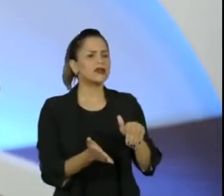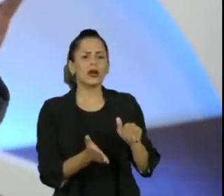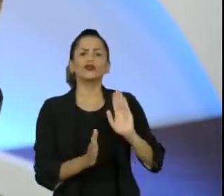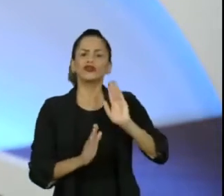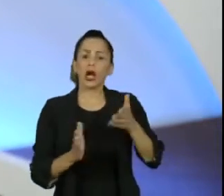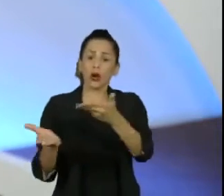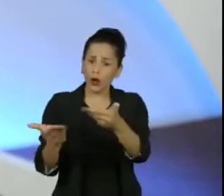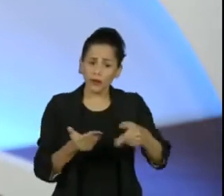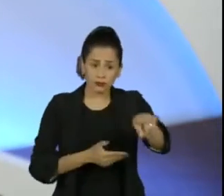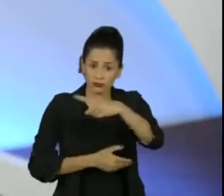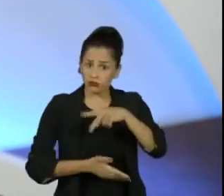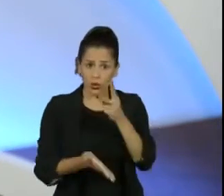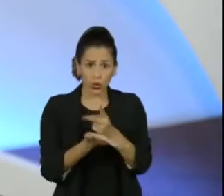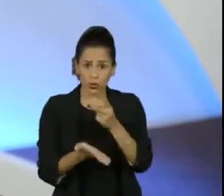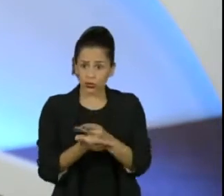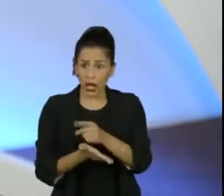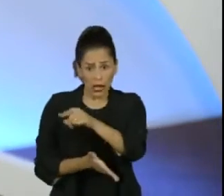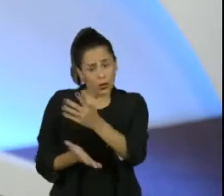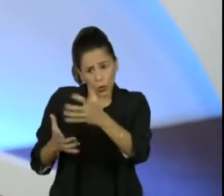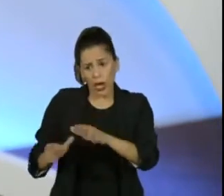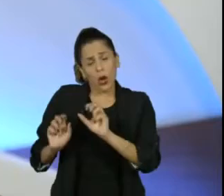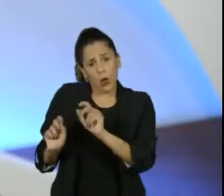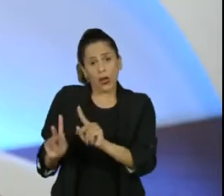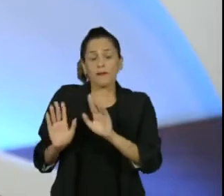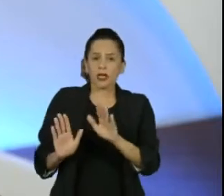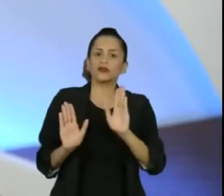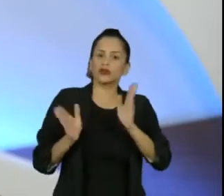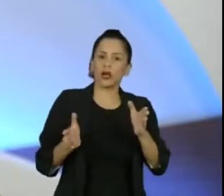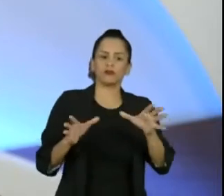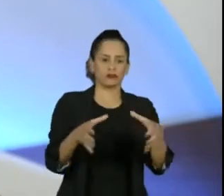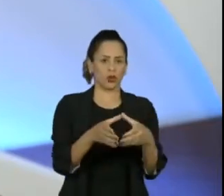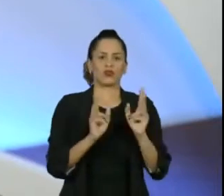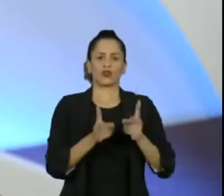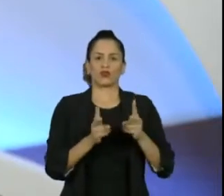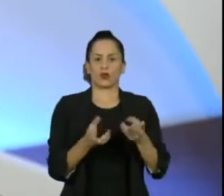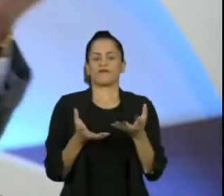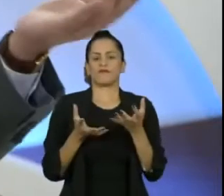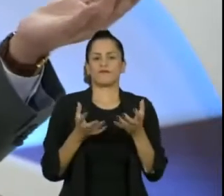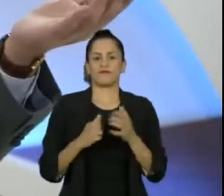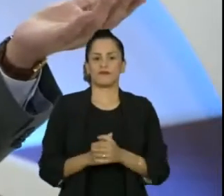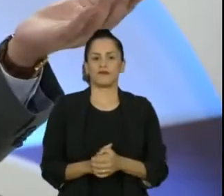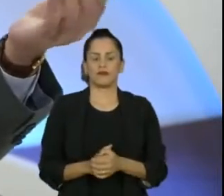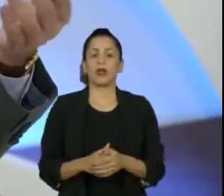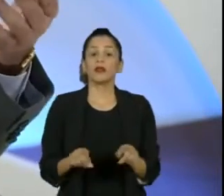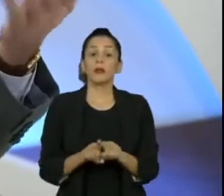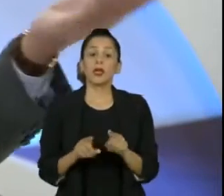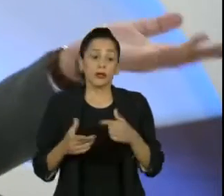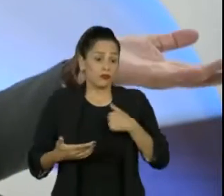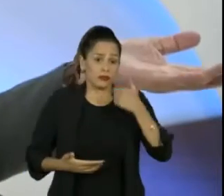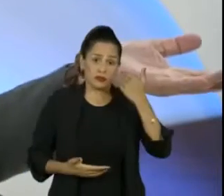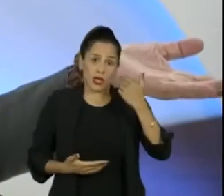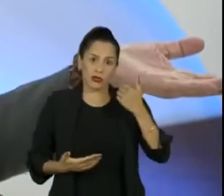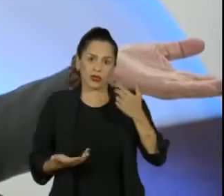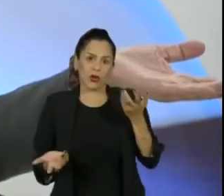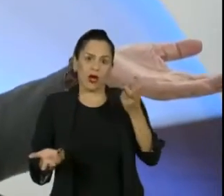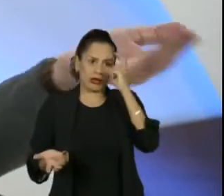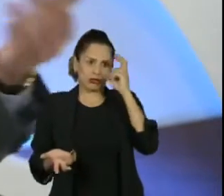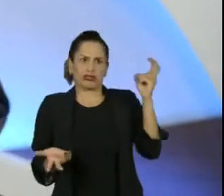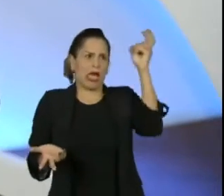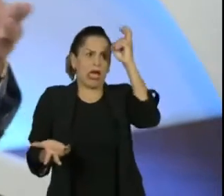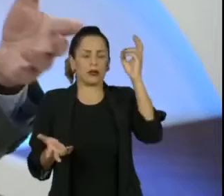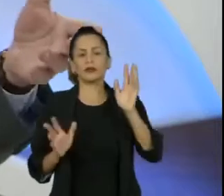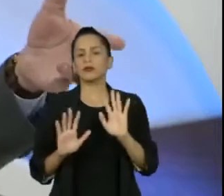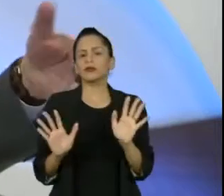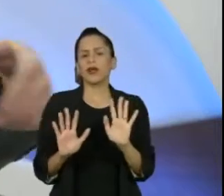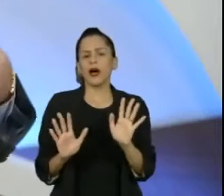ninguém atinge a votação que eu consegui porque eu sou um gênio. Claro que não. É